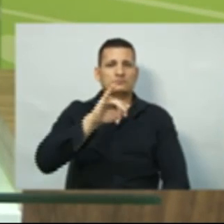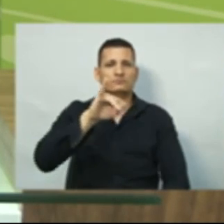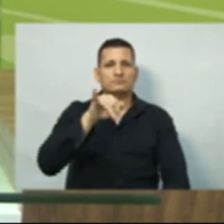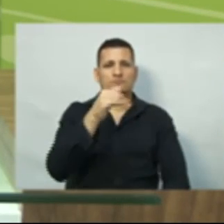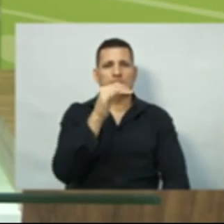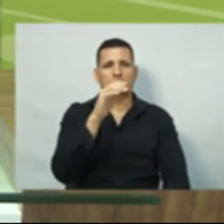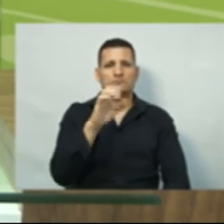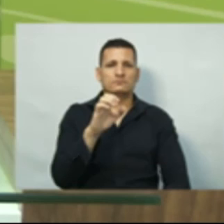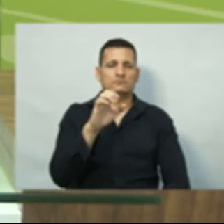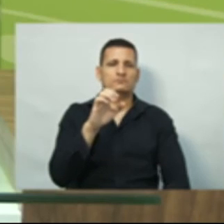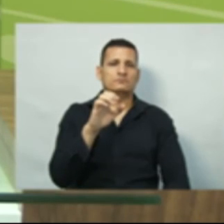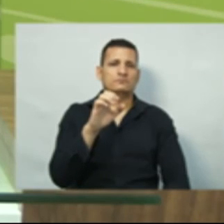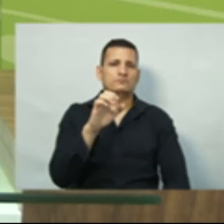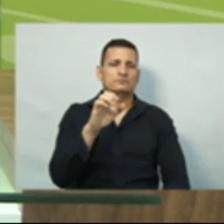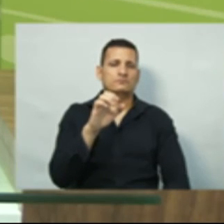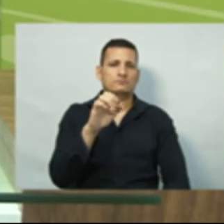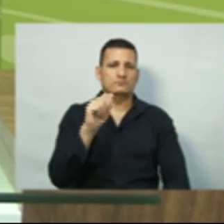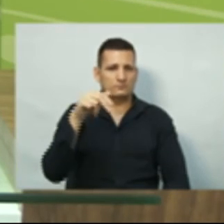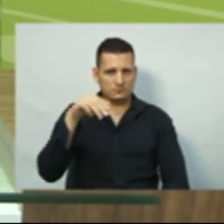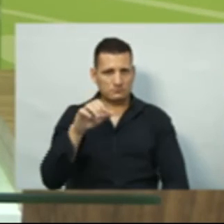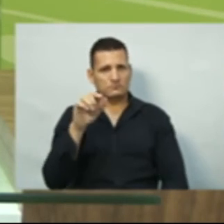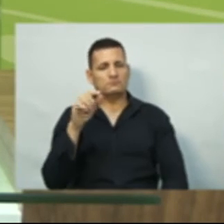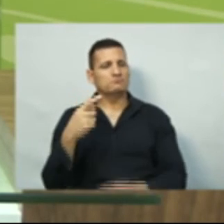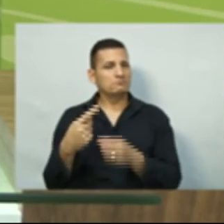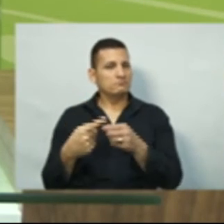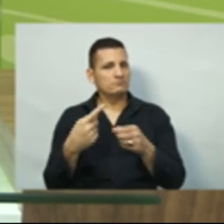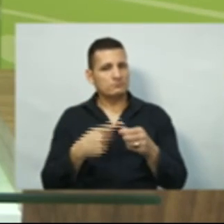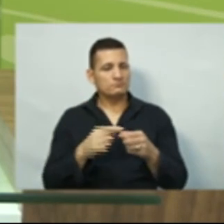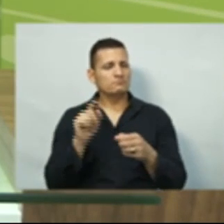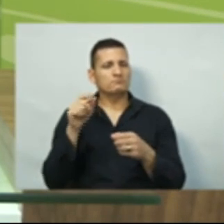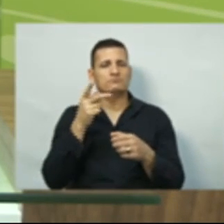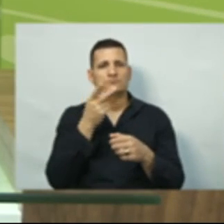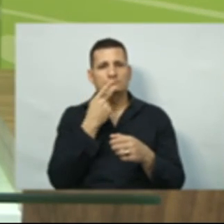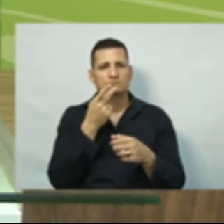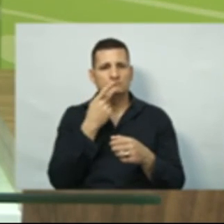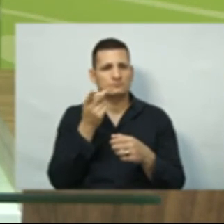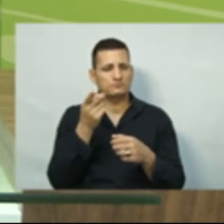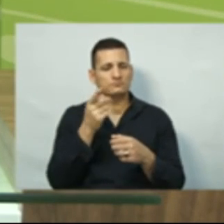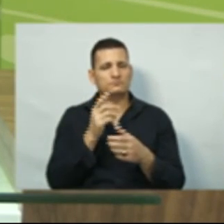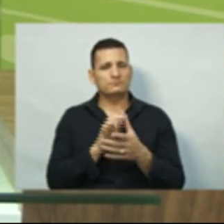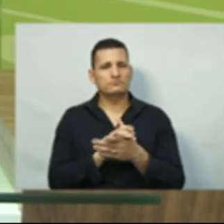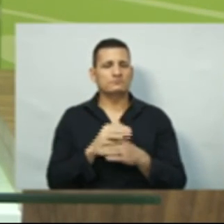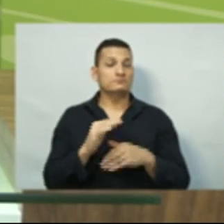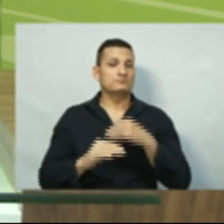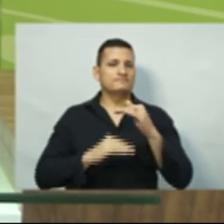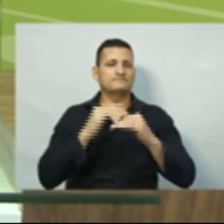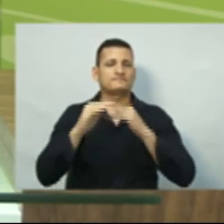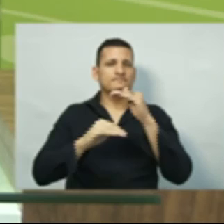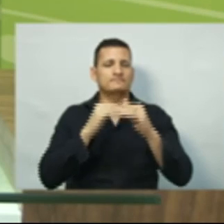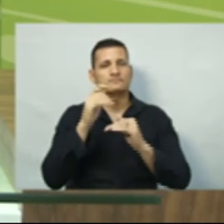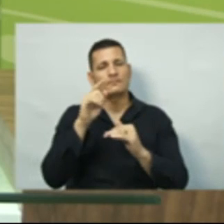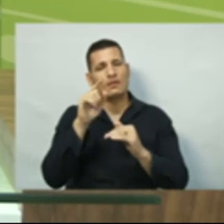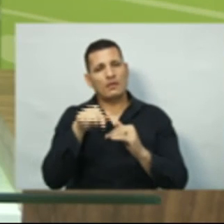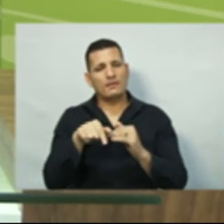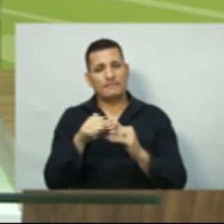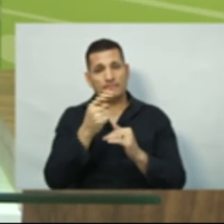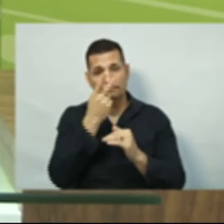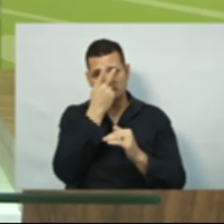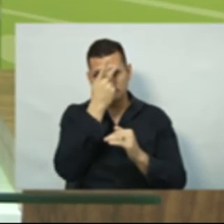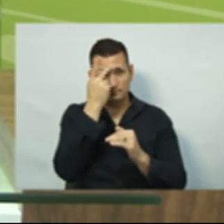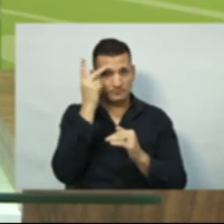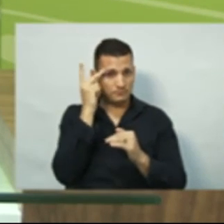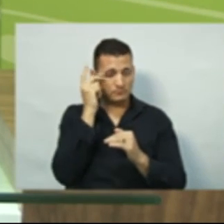de Estrela, de Rondônia, fala que na concepção dela o desenvolvimento é quando uma pessoa